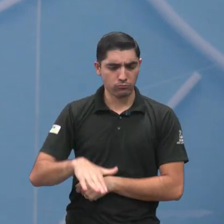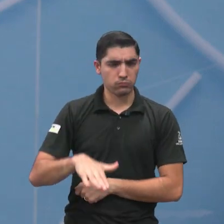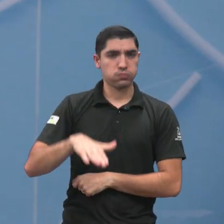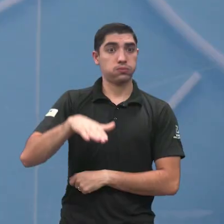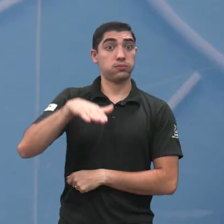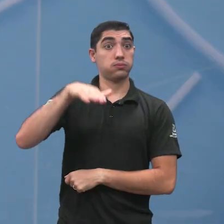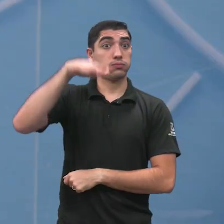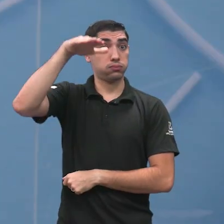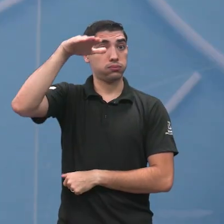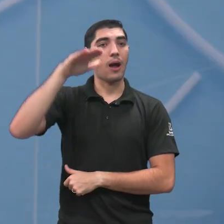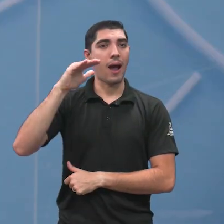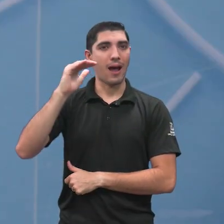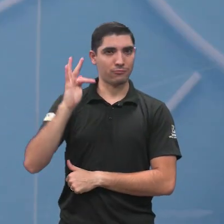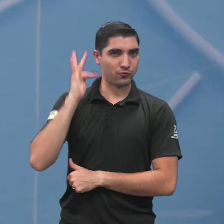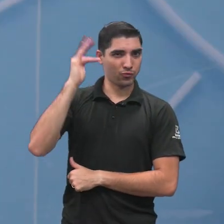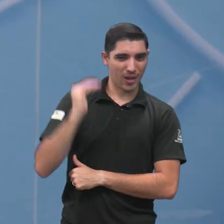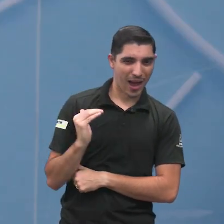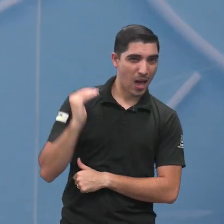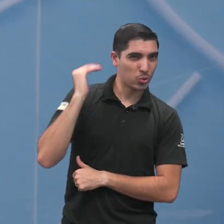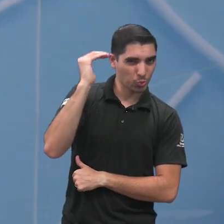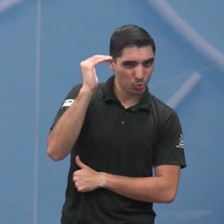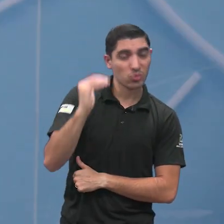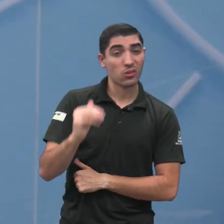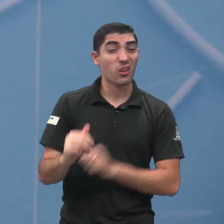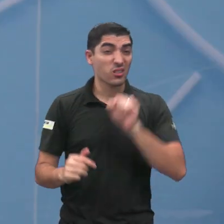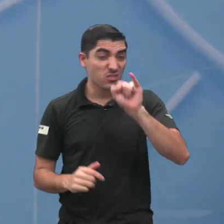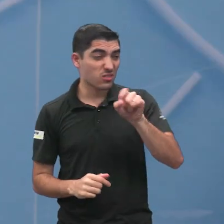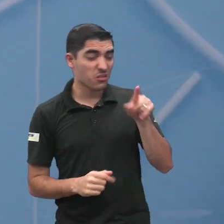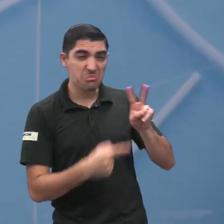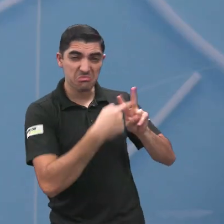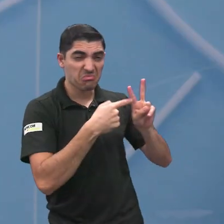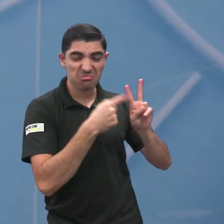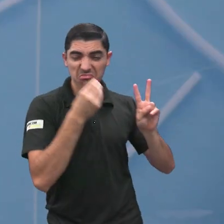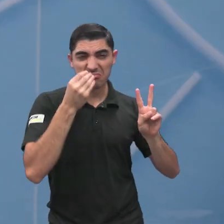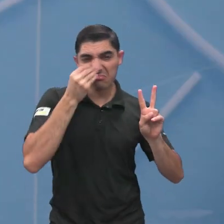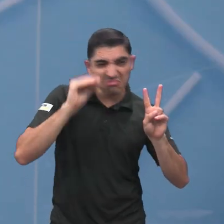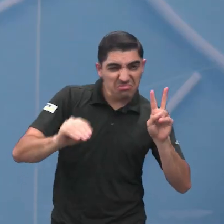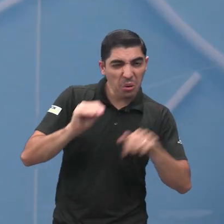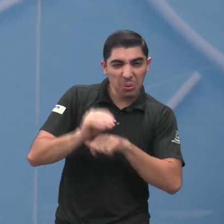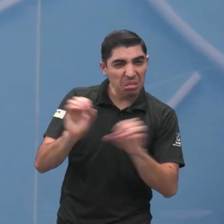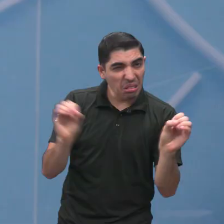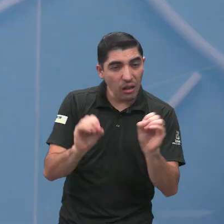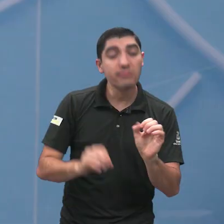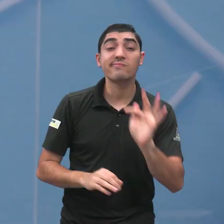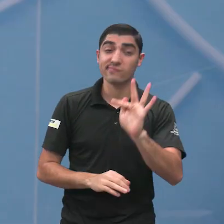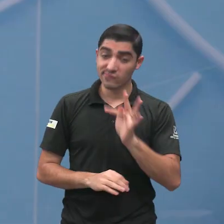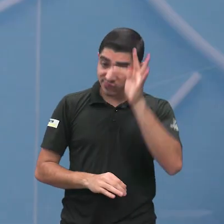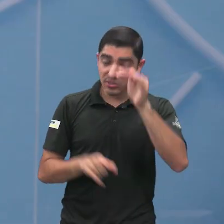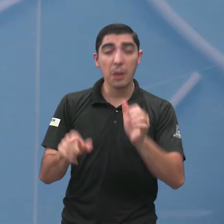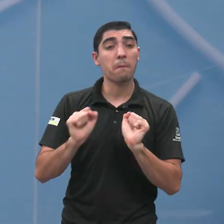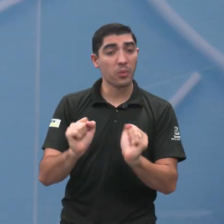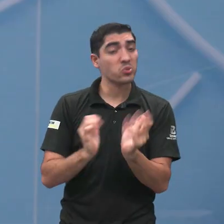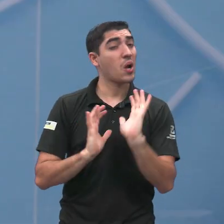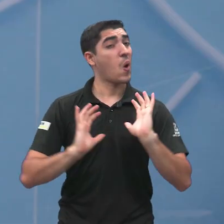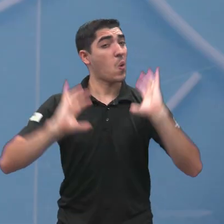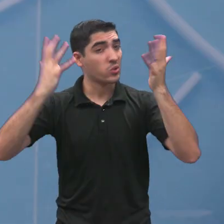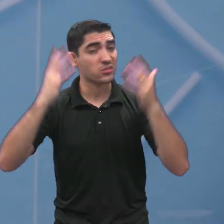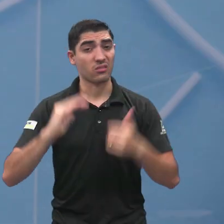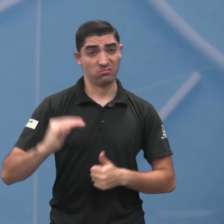né, essas falhas, digamos assim, no cuidado, ela pode desenvolver lá na fase adulta ansiedades,